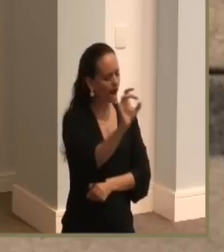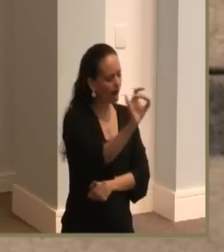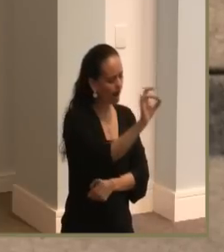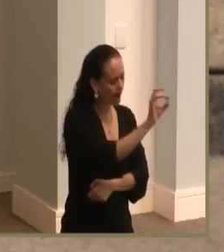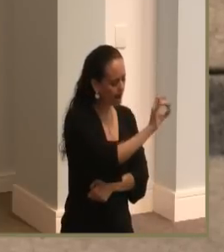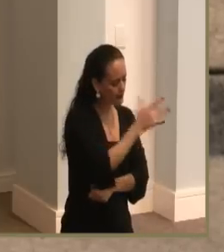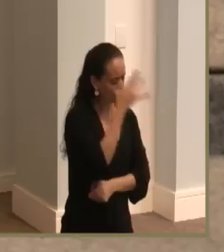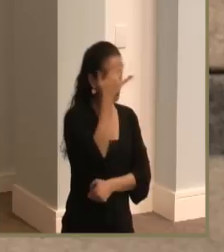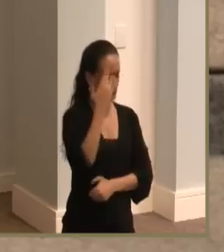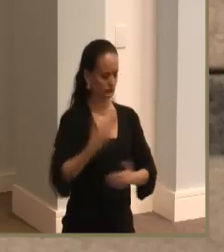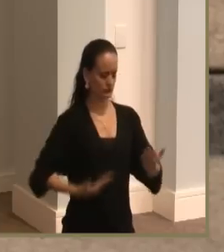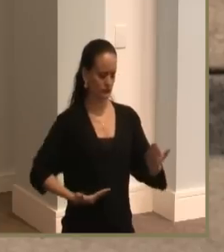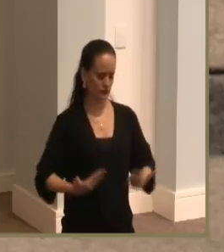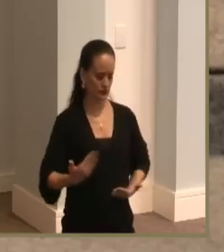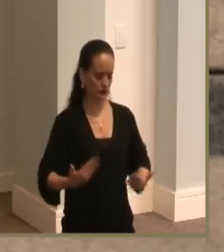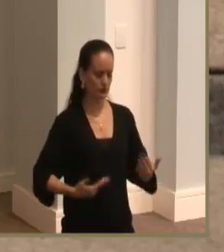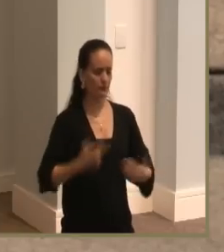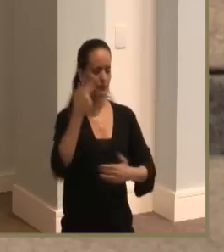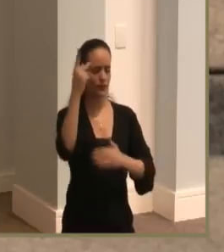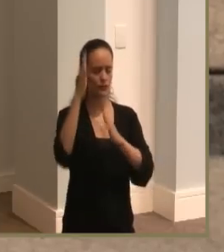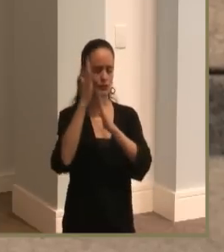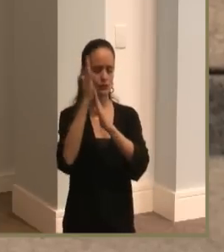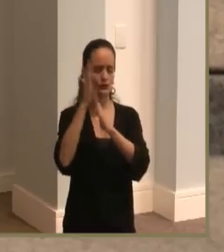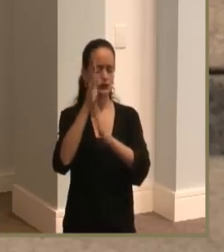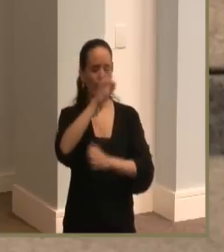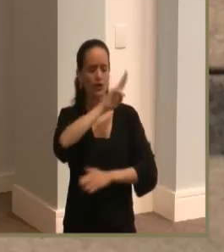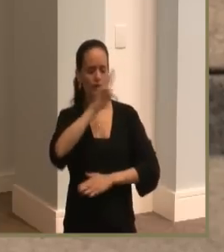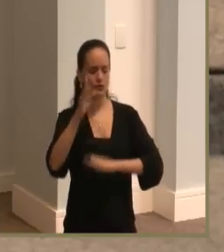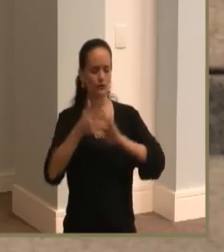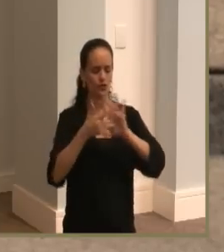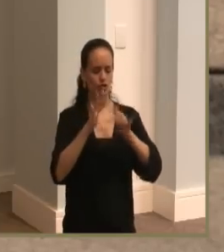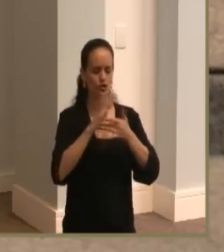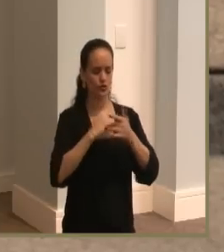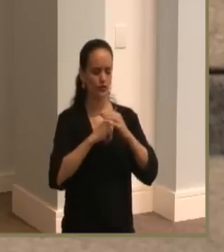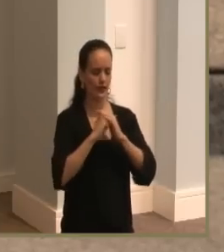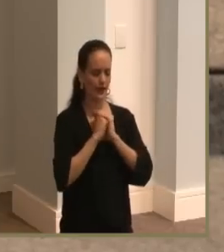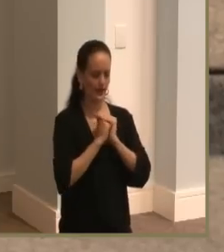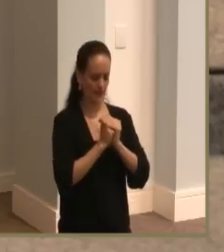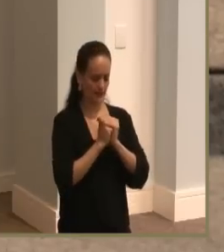dos teus servos para o teu louvor, em nome de Jesus. Amém.